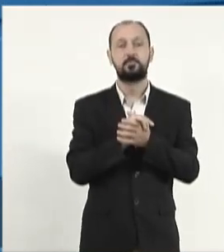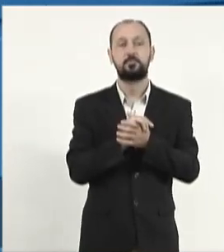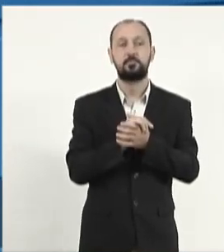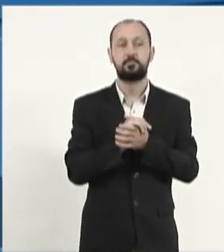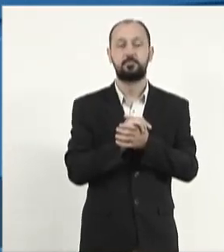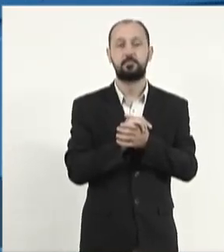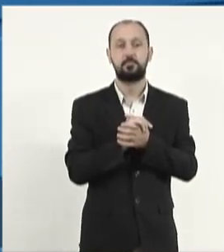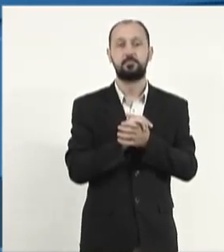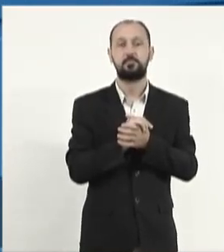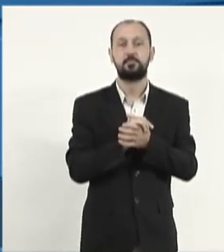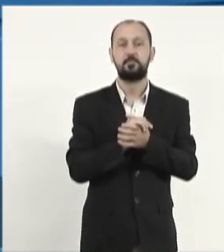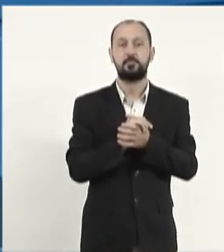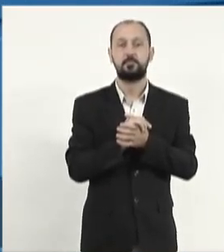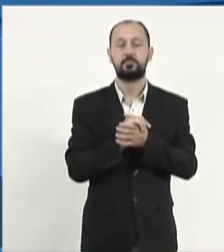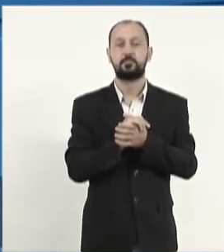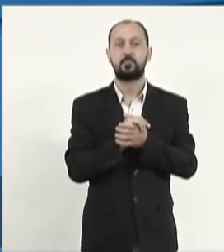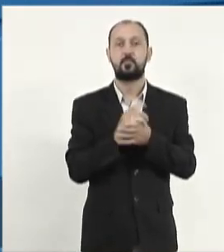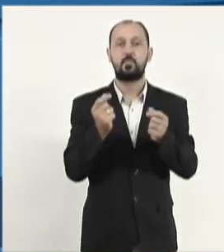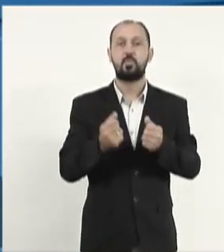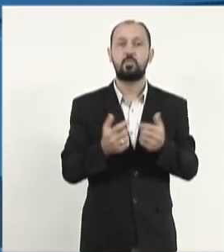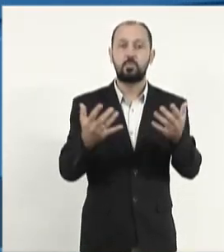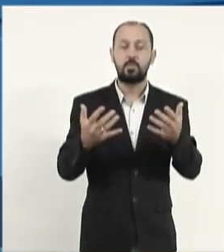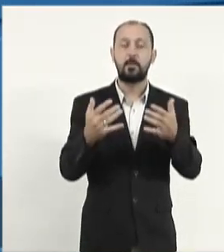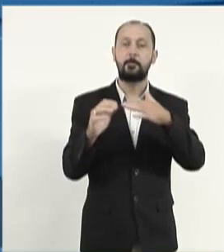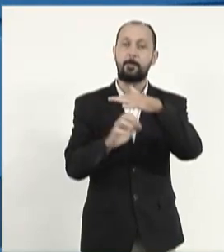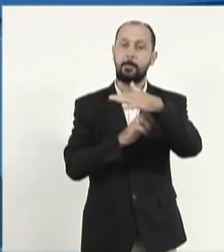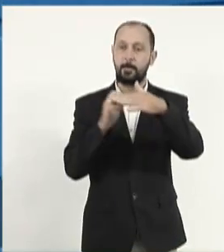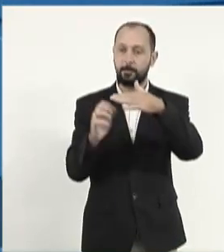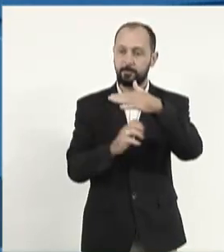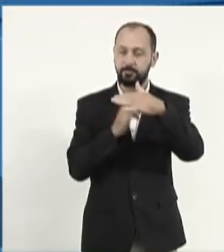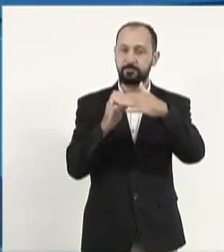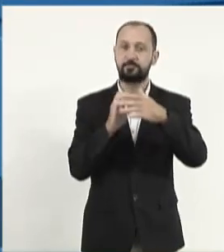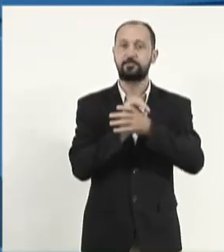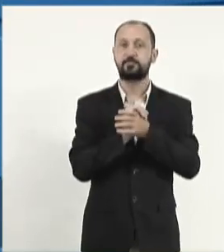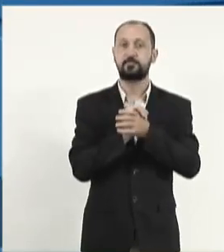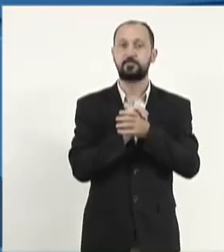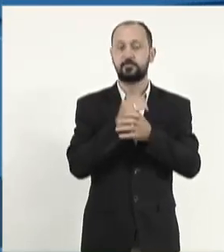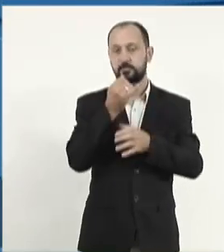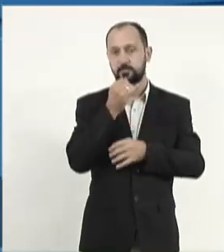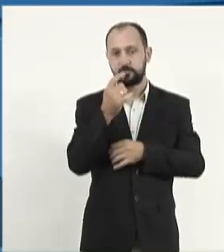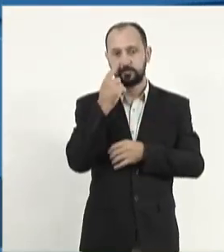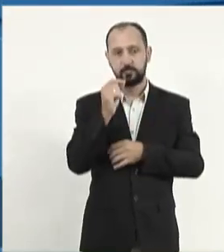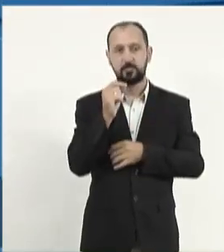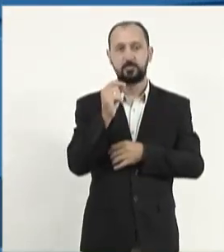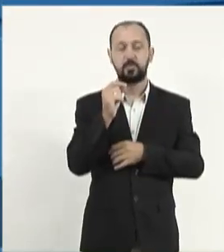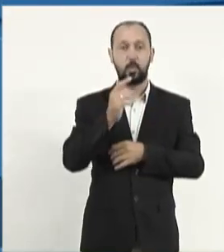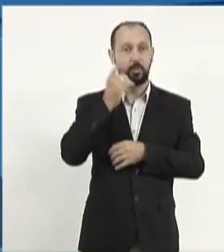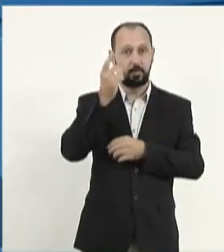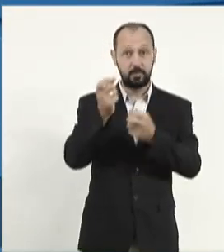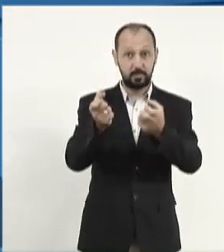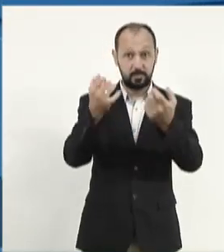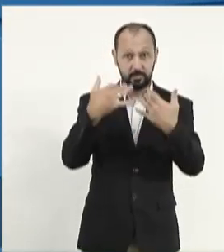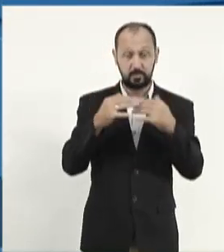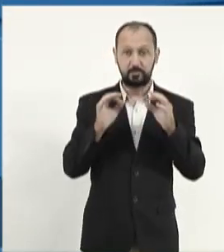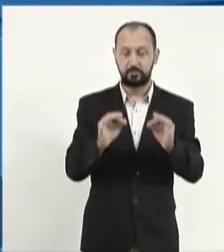todos os custos da empresa concessionária, no caso de energia elétrica, como o deputado colocou muito bem,